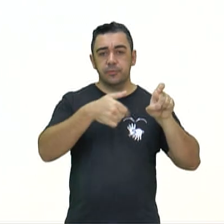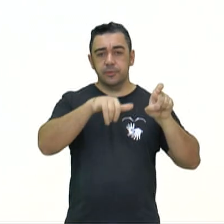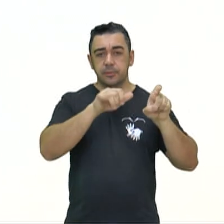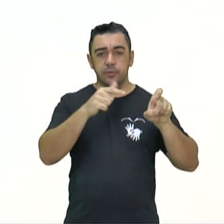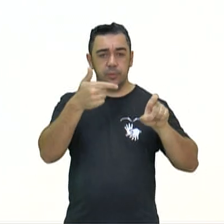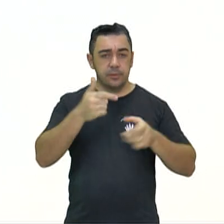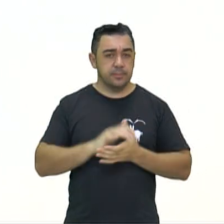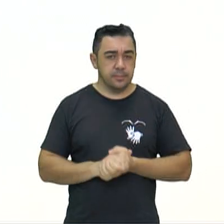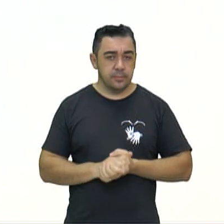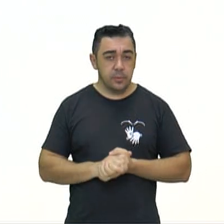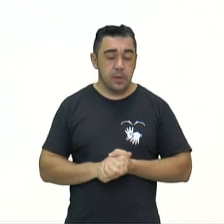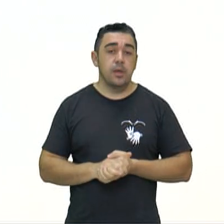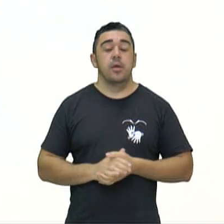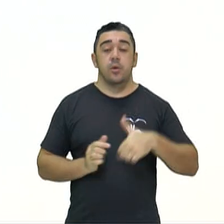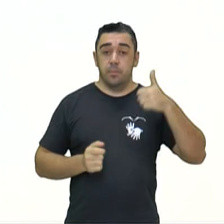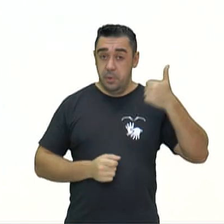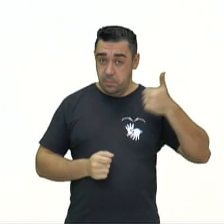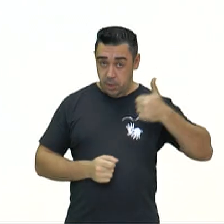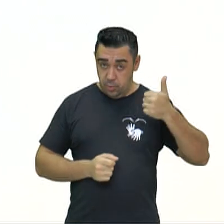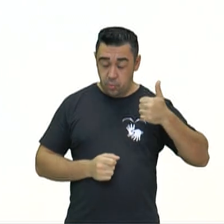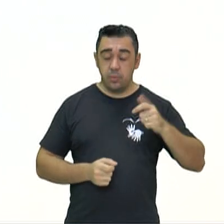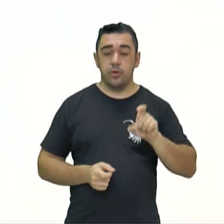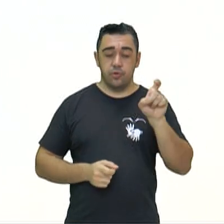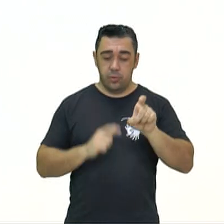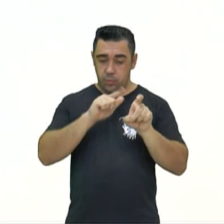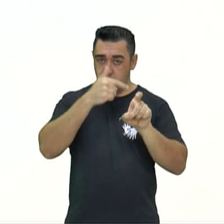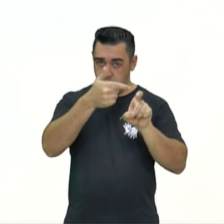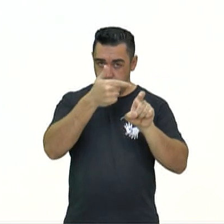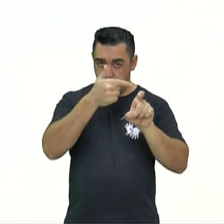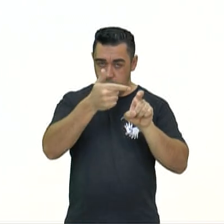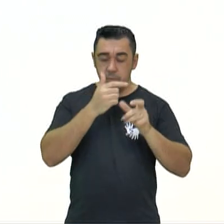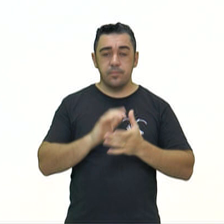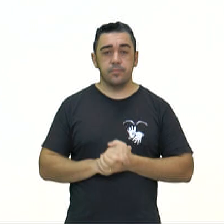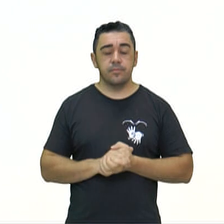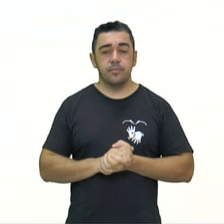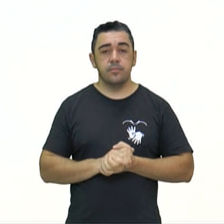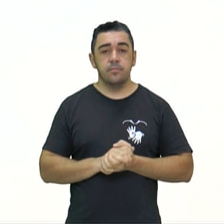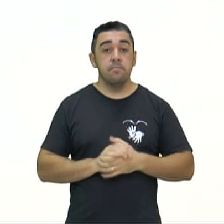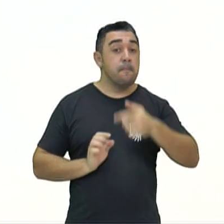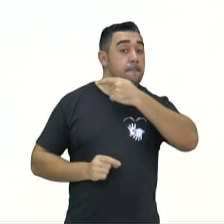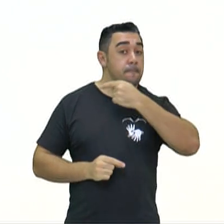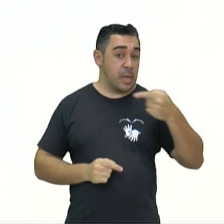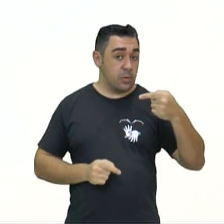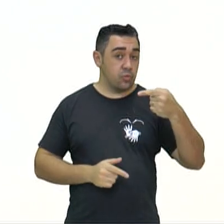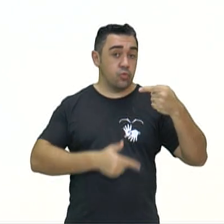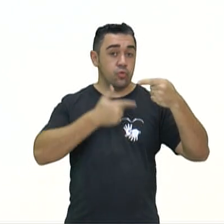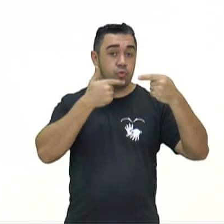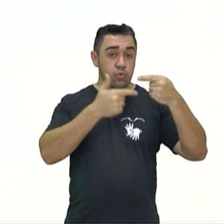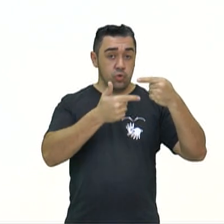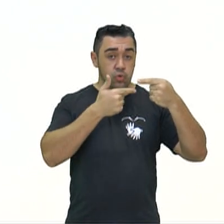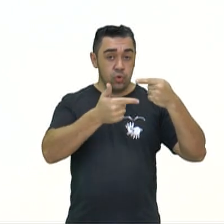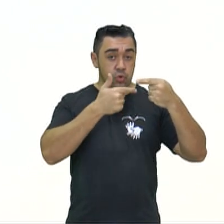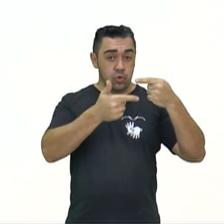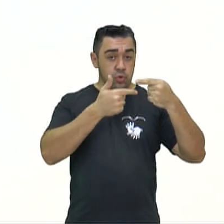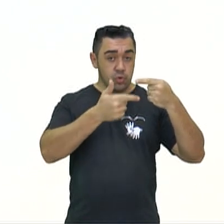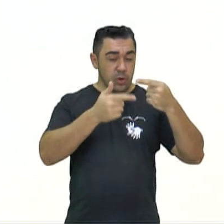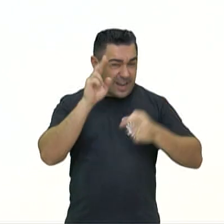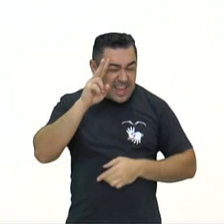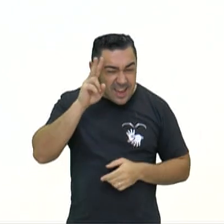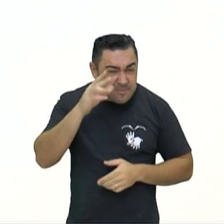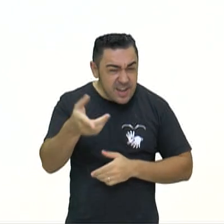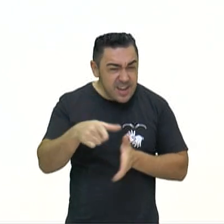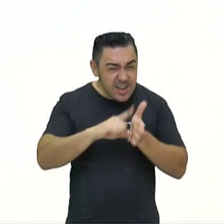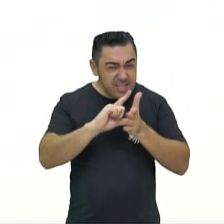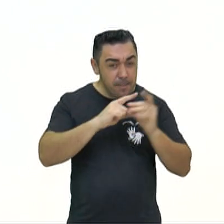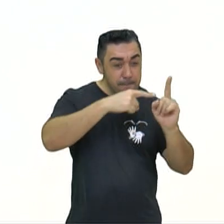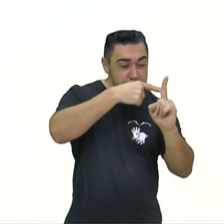quadrado. Quadrado do primeiro termo, olha lá, x ao quadrado. Menos, lembram que quando era mais,